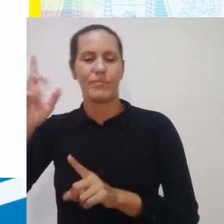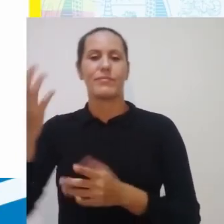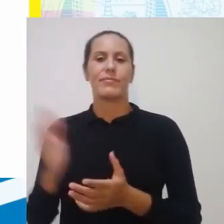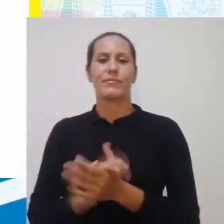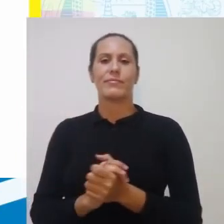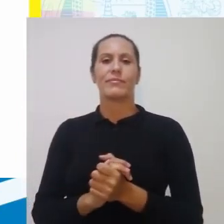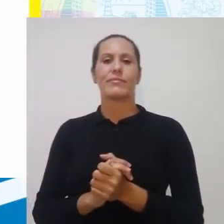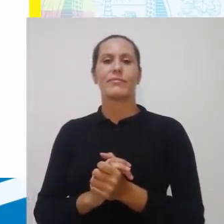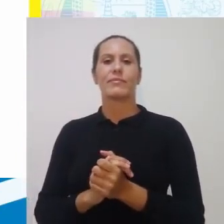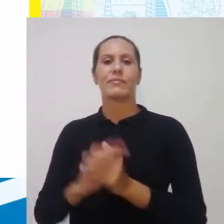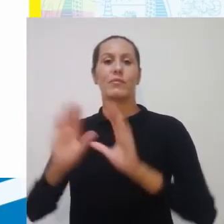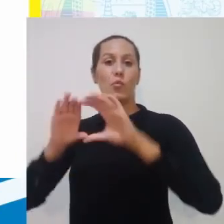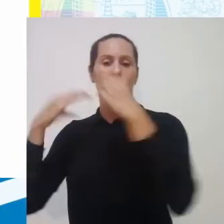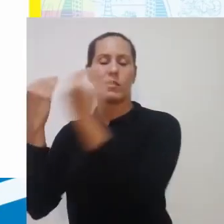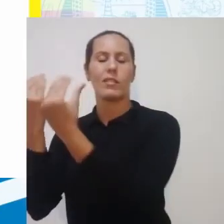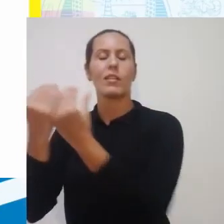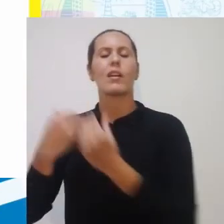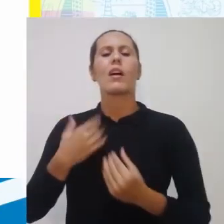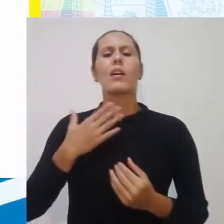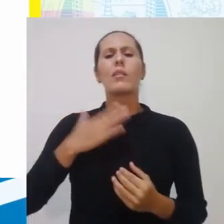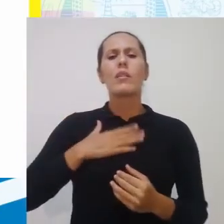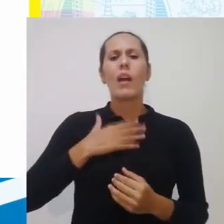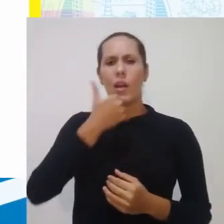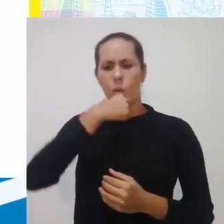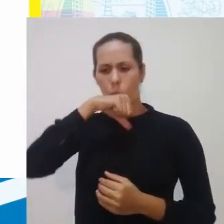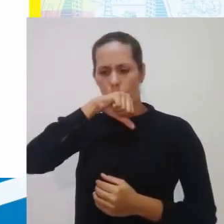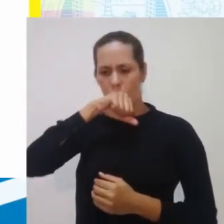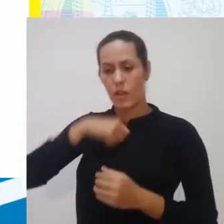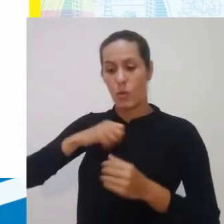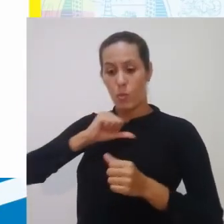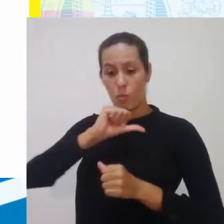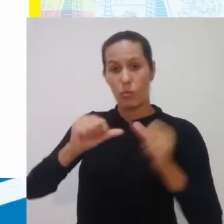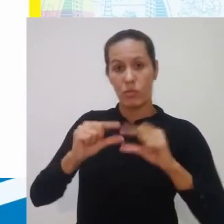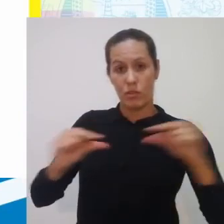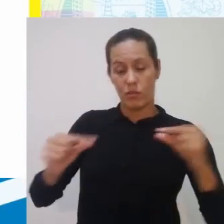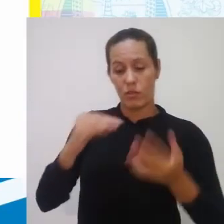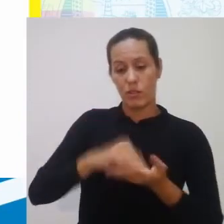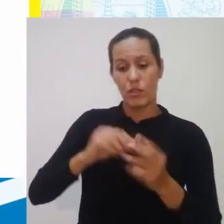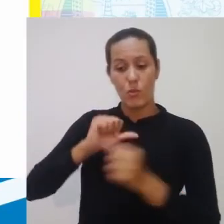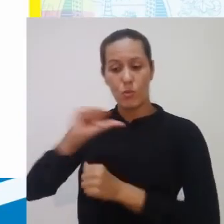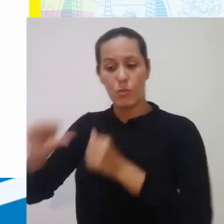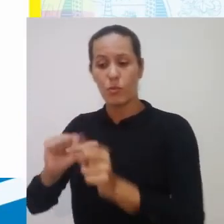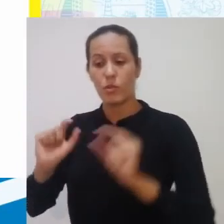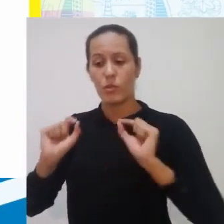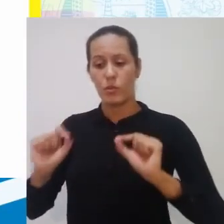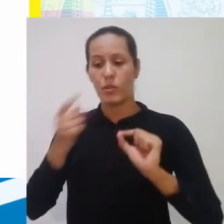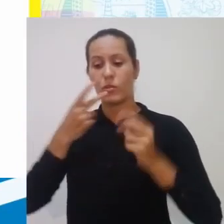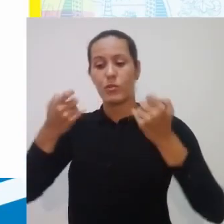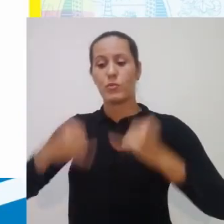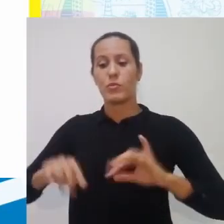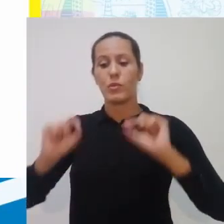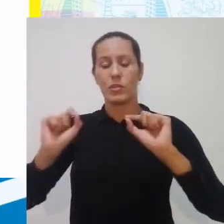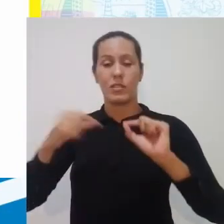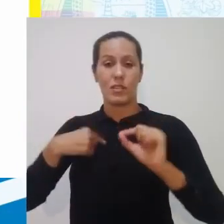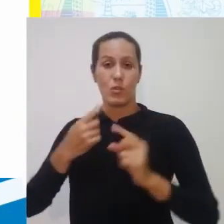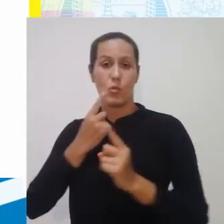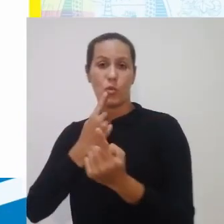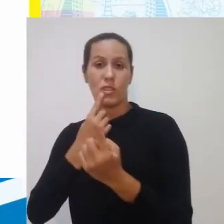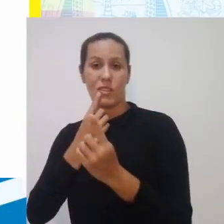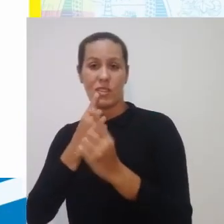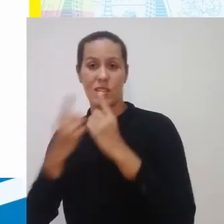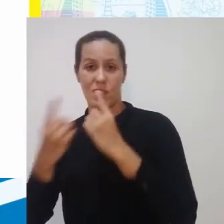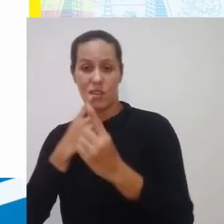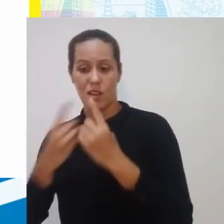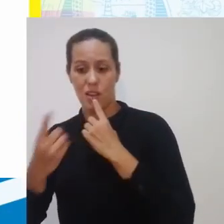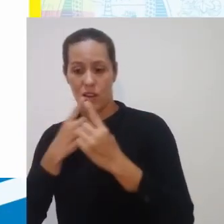Meu filho, não vá àquela festa, disse o pai. Nesse caso, eu mudei o tipo de discurso. Enquanto ali você tem